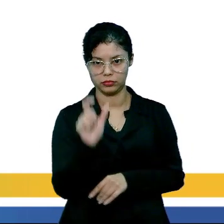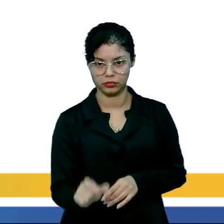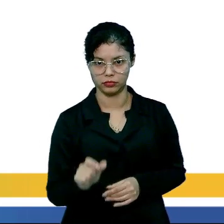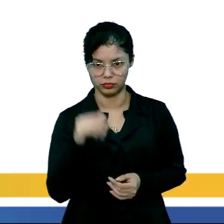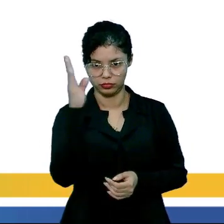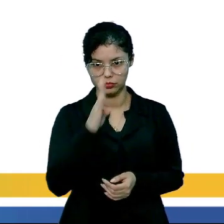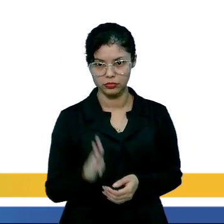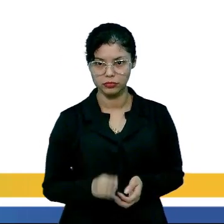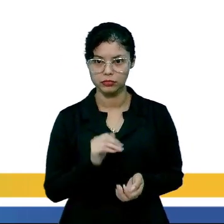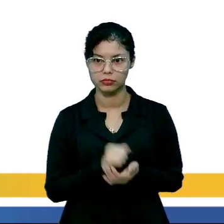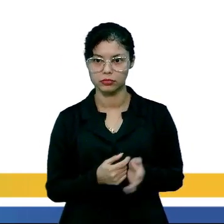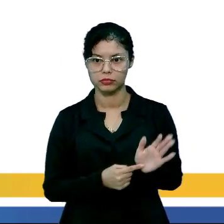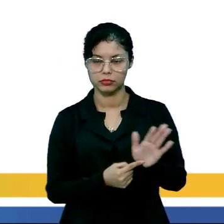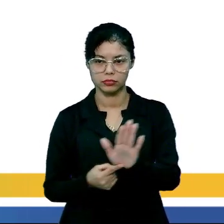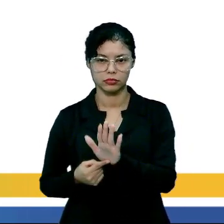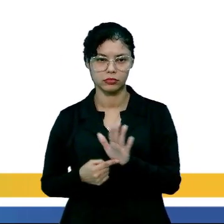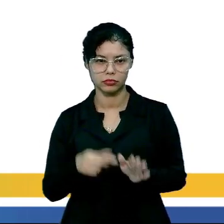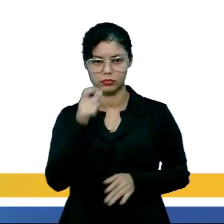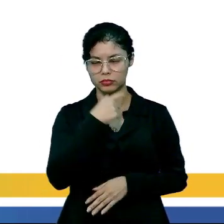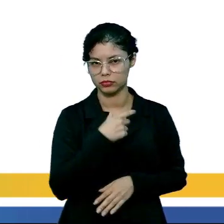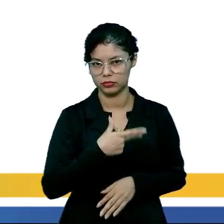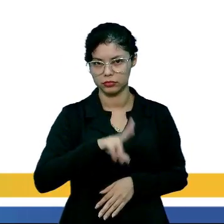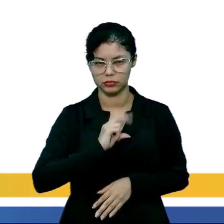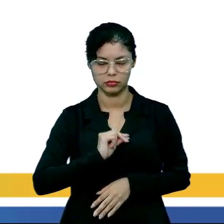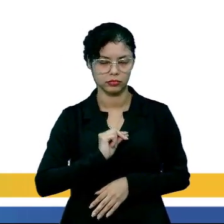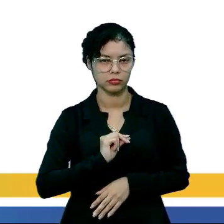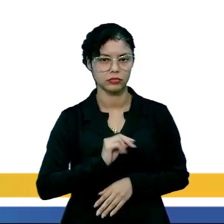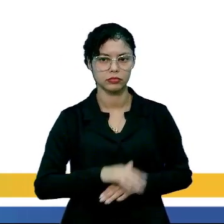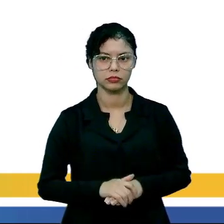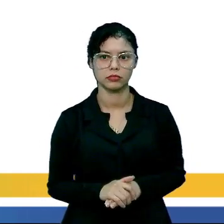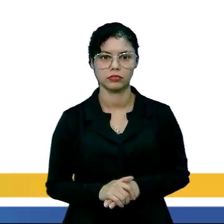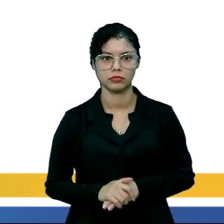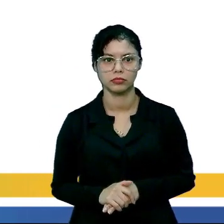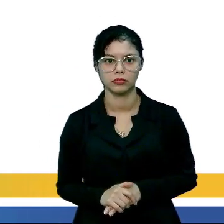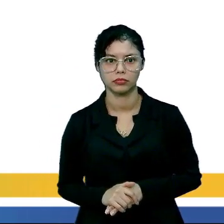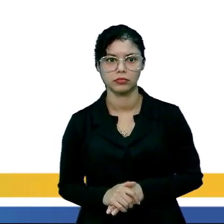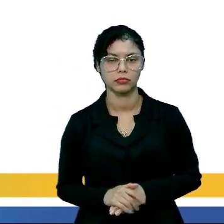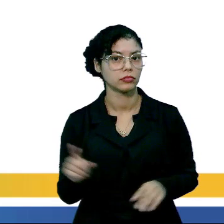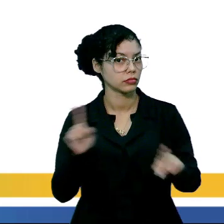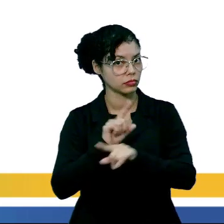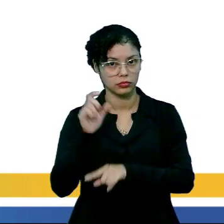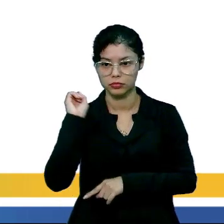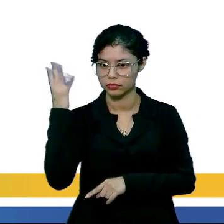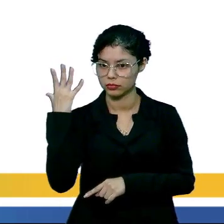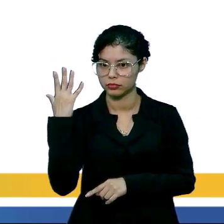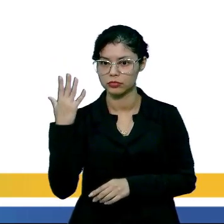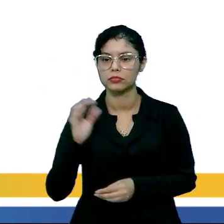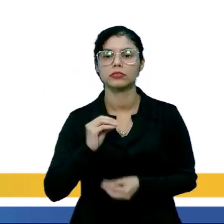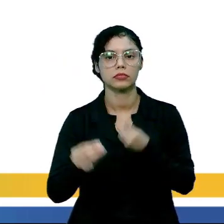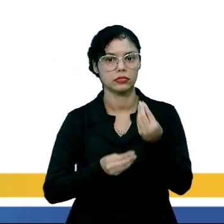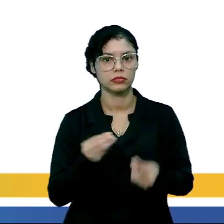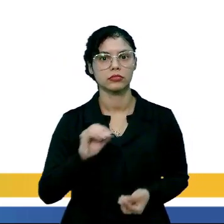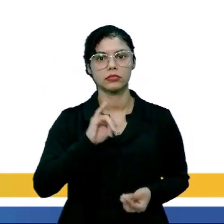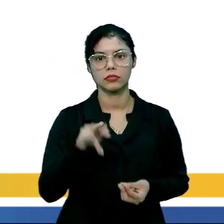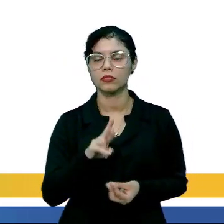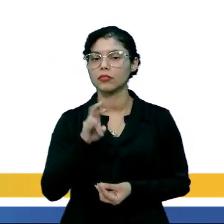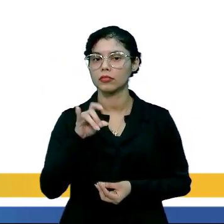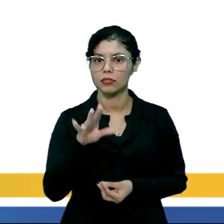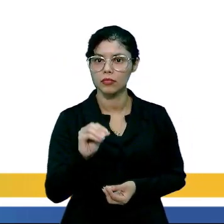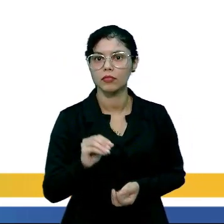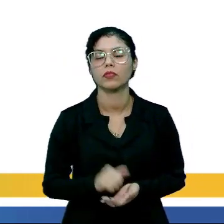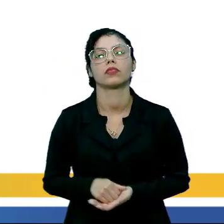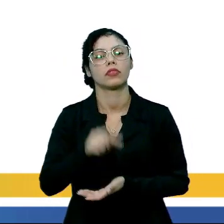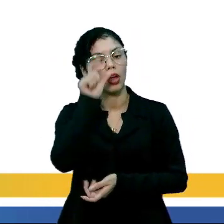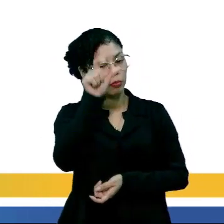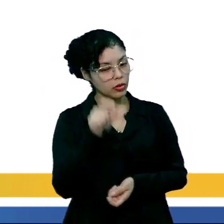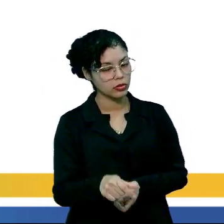de personagens brasileiras e omite o de personagens portuguesas. Não acontece, né, tanto que o Jerônimo, como eu falei para vocês,